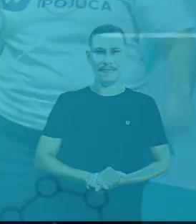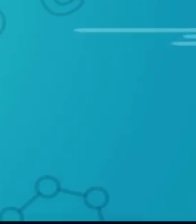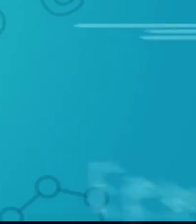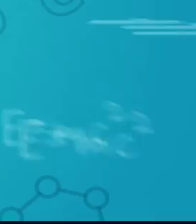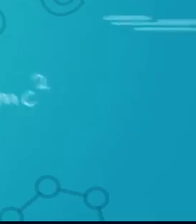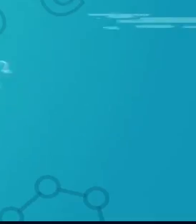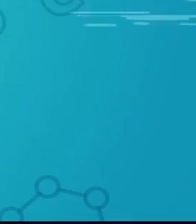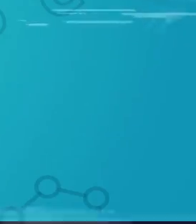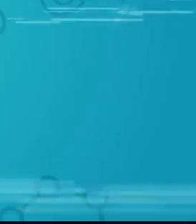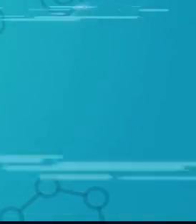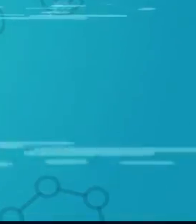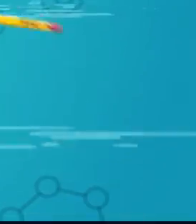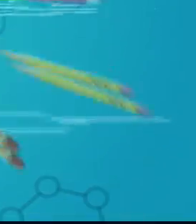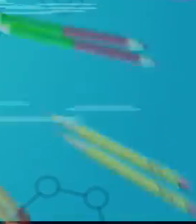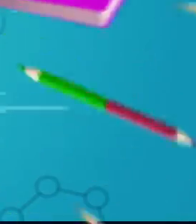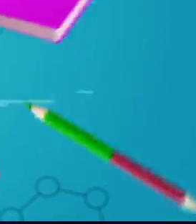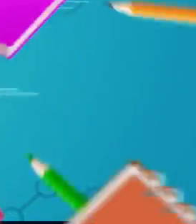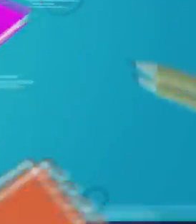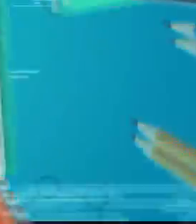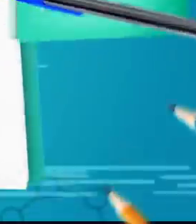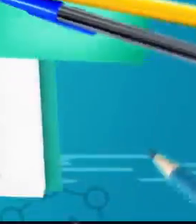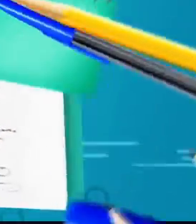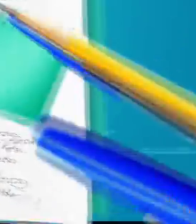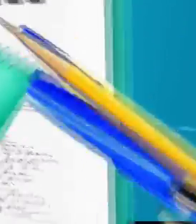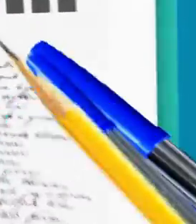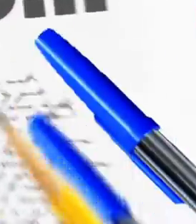Tchau,